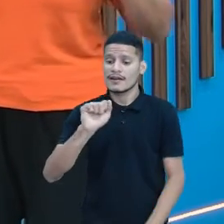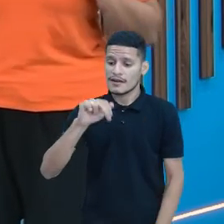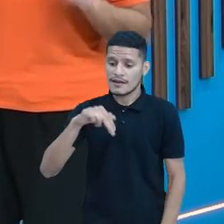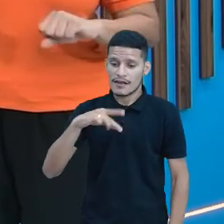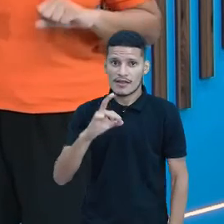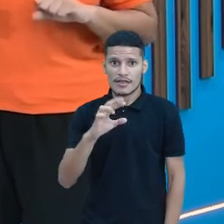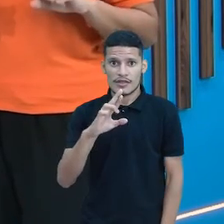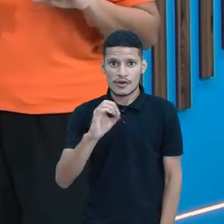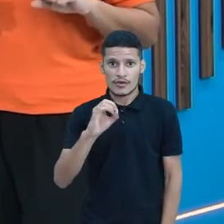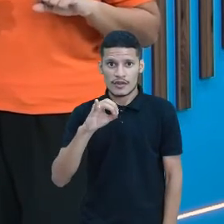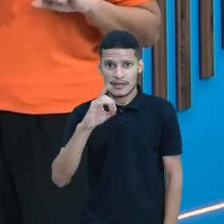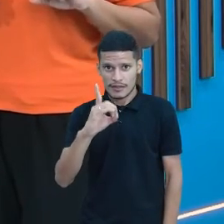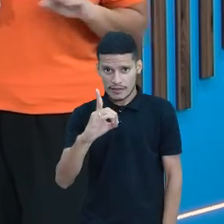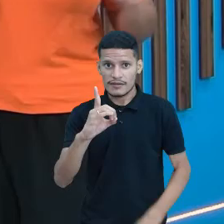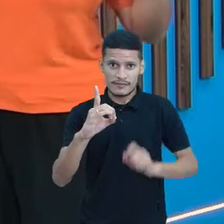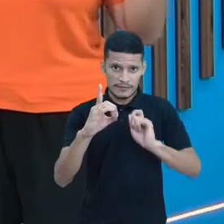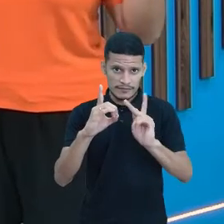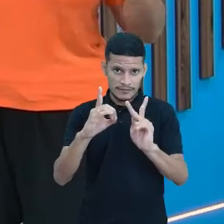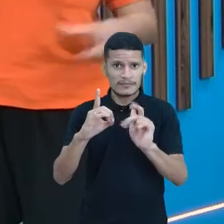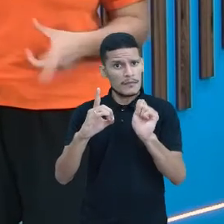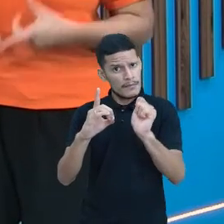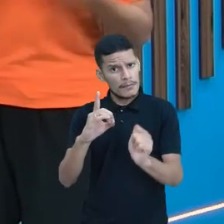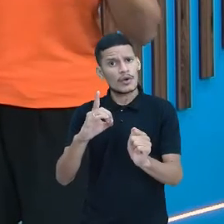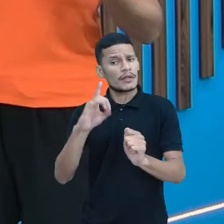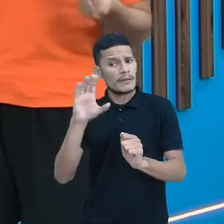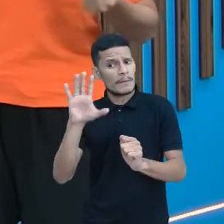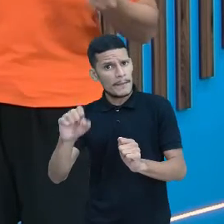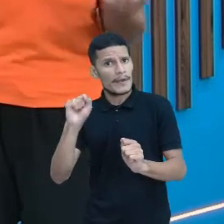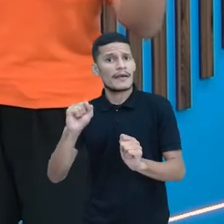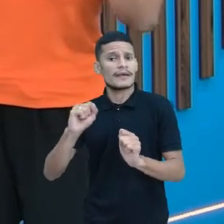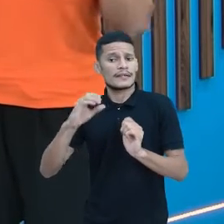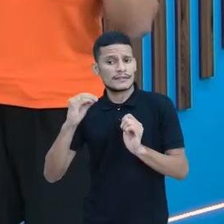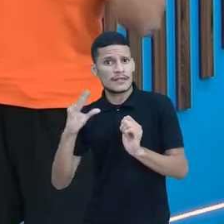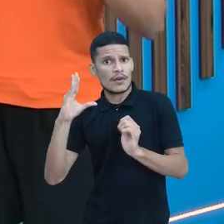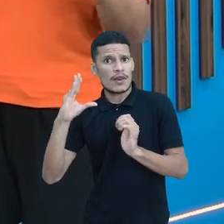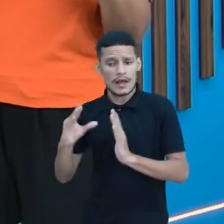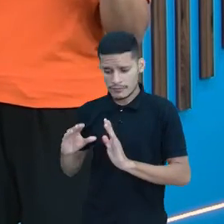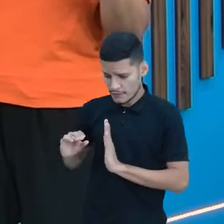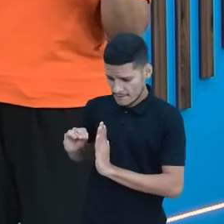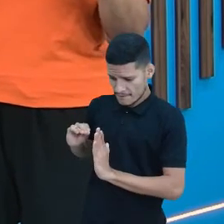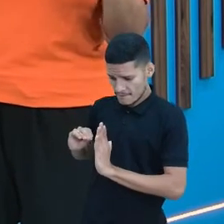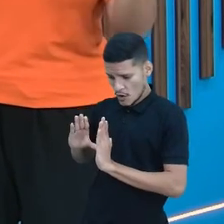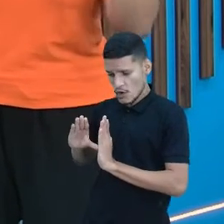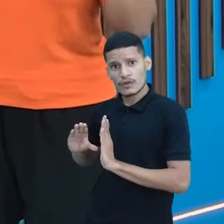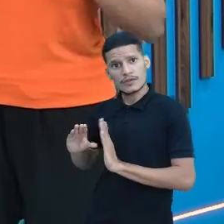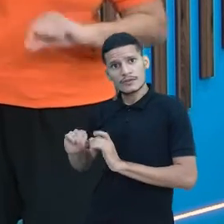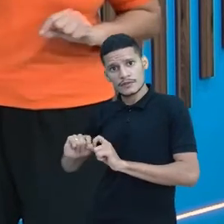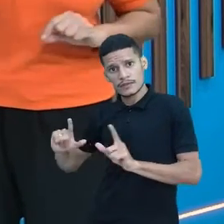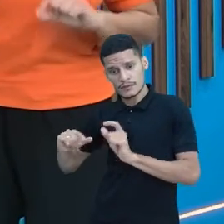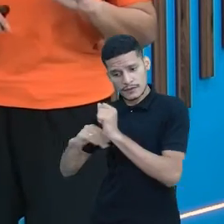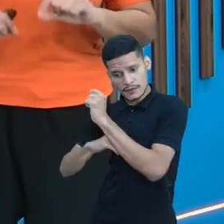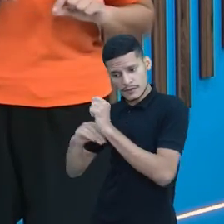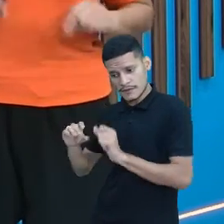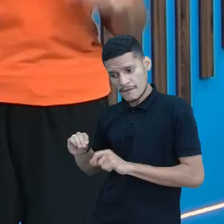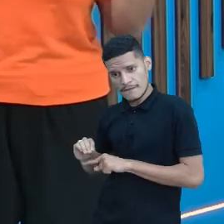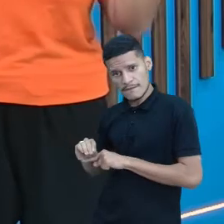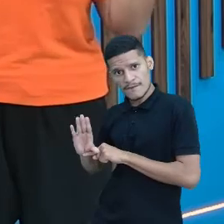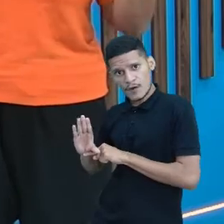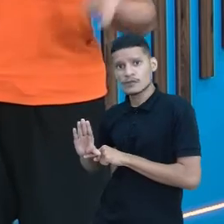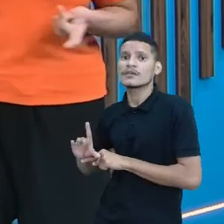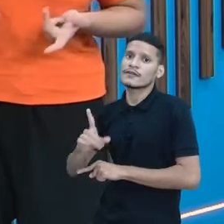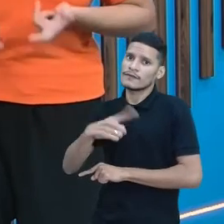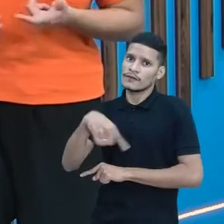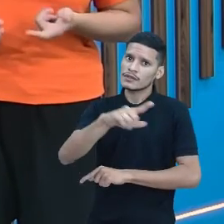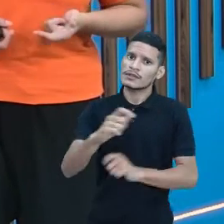aparelhos Android, certo? Então vocês peguem seus celulares, direcionem para a tela e vocês vão ser redirecionados